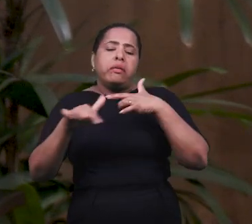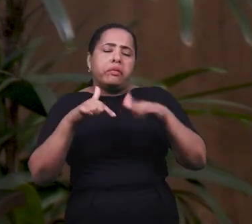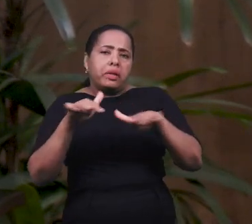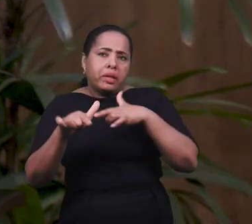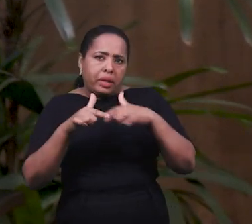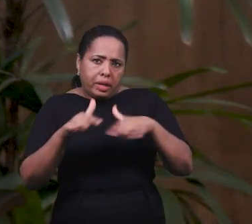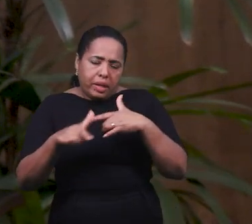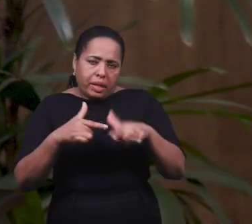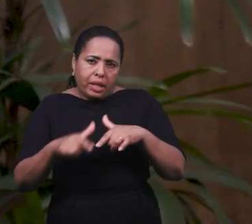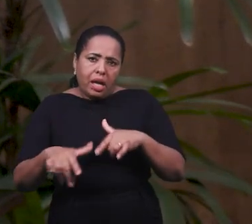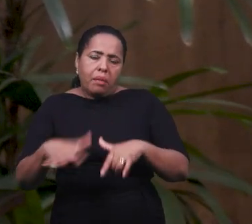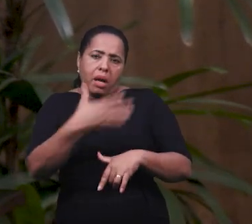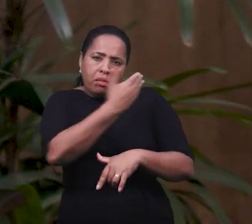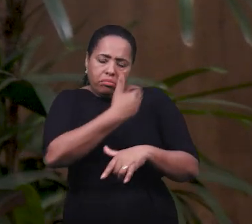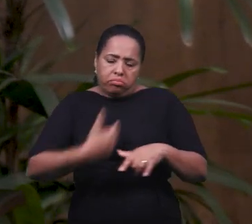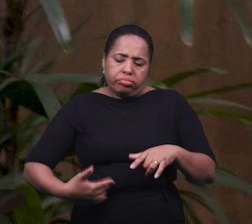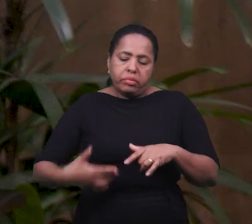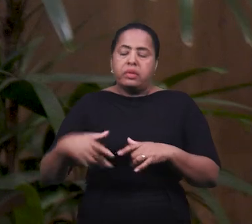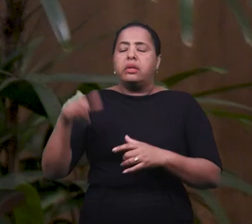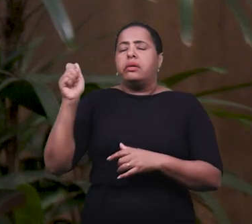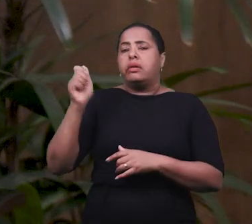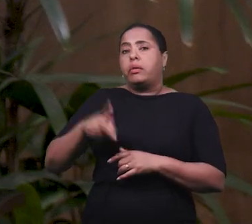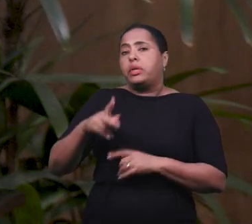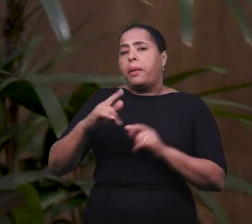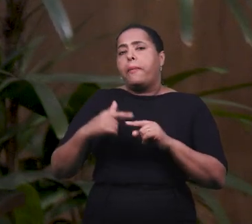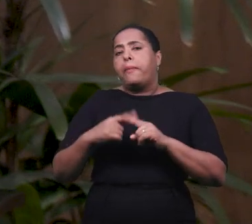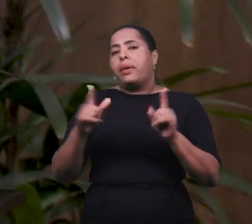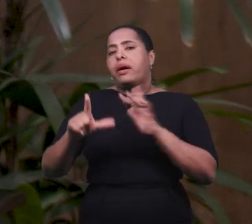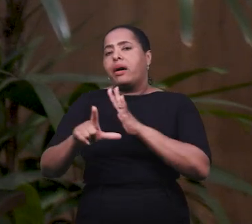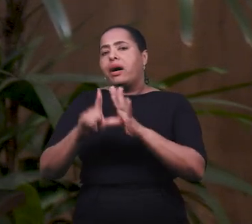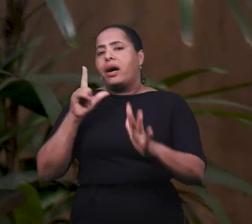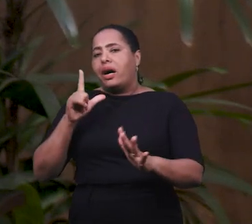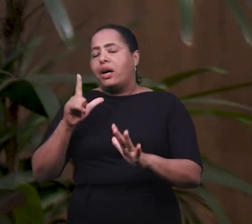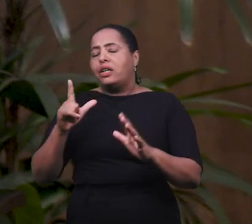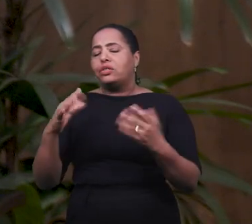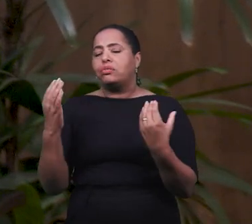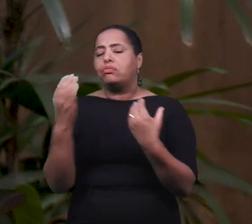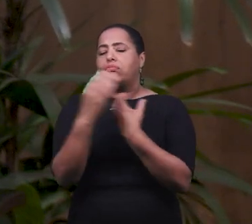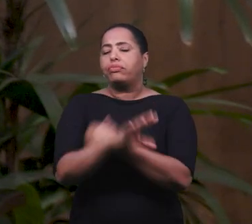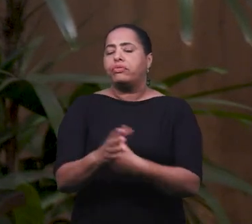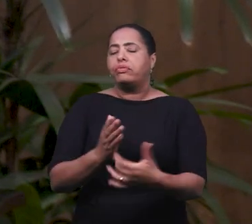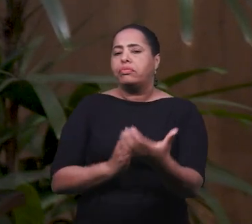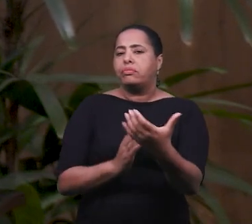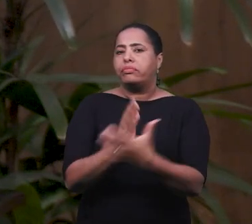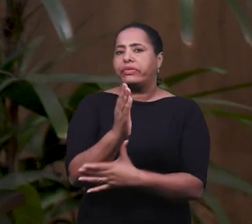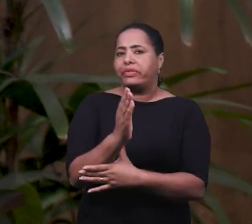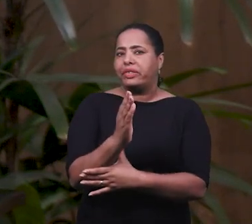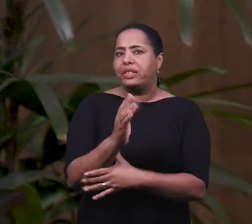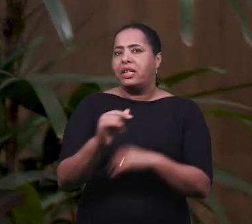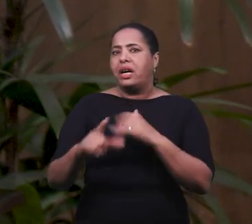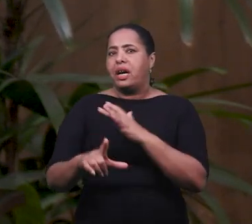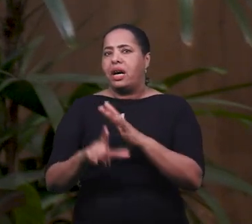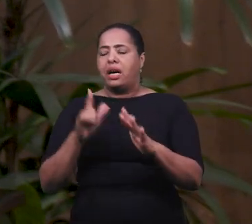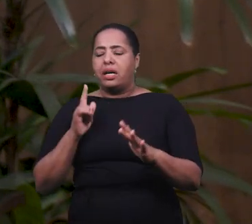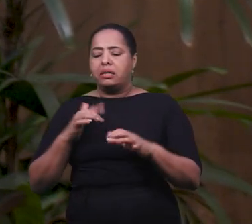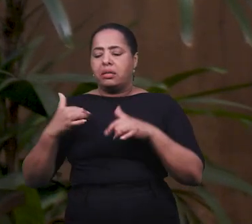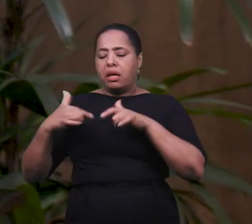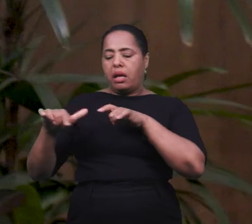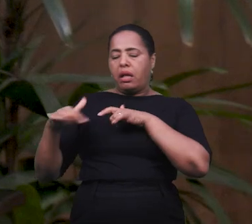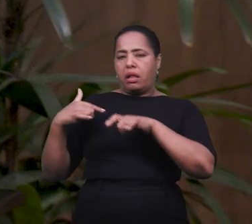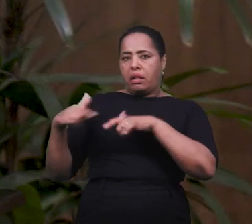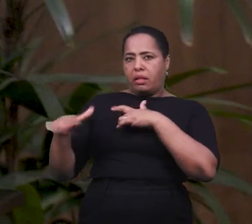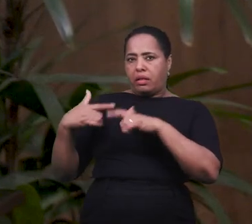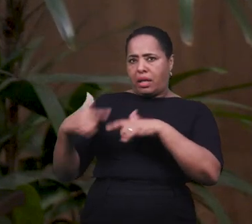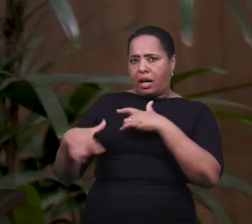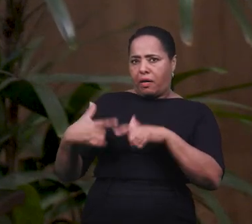órgão público, né? E vai se aposentar. Só que antes de passar em concurso e trabalhar no órgão público, ele trabalhava